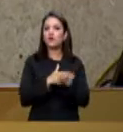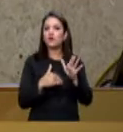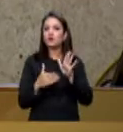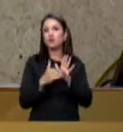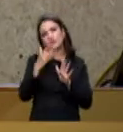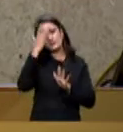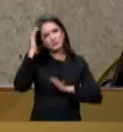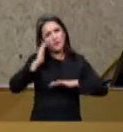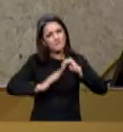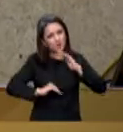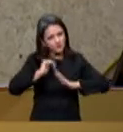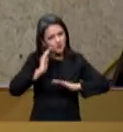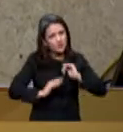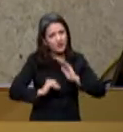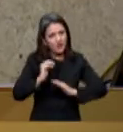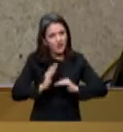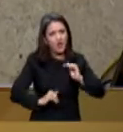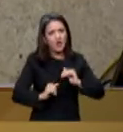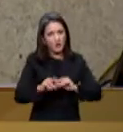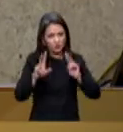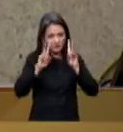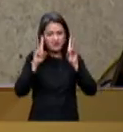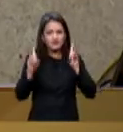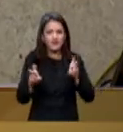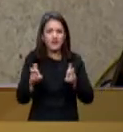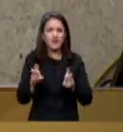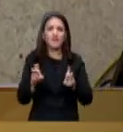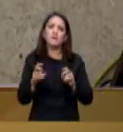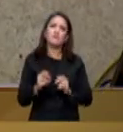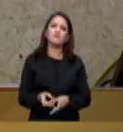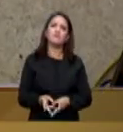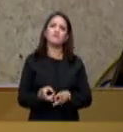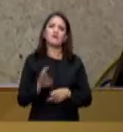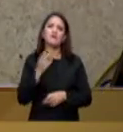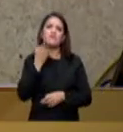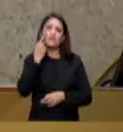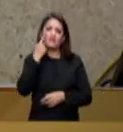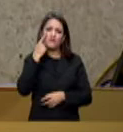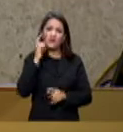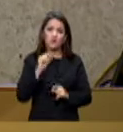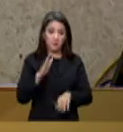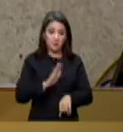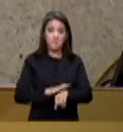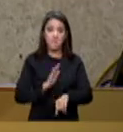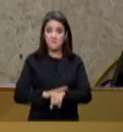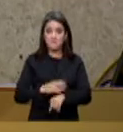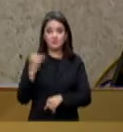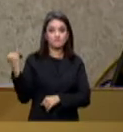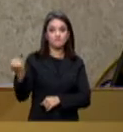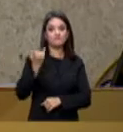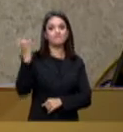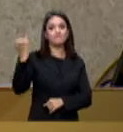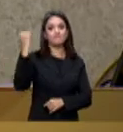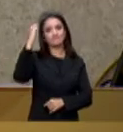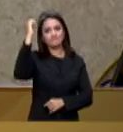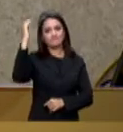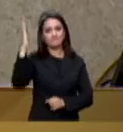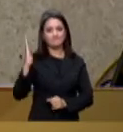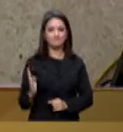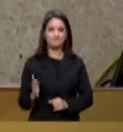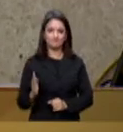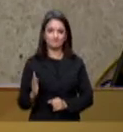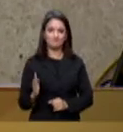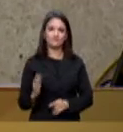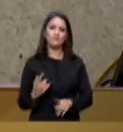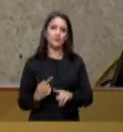especialistas do tema entendem que esse é um momento histórico para o Brasil diante